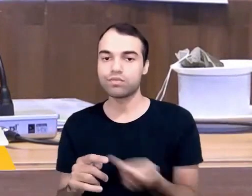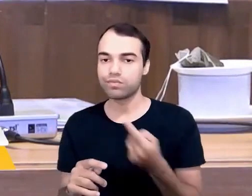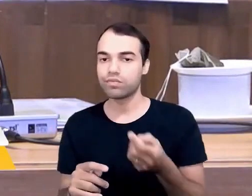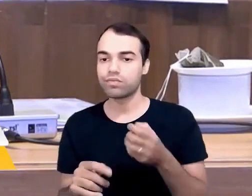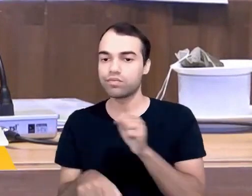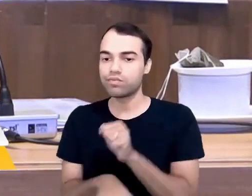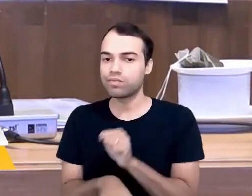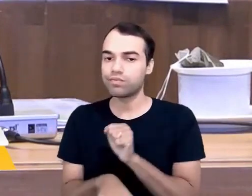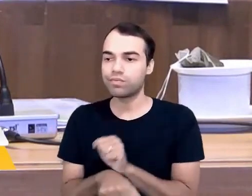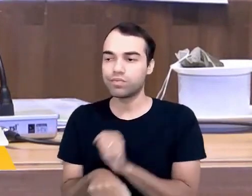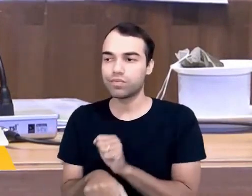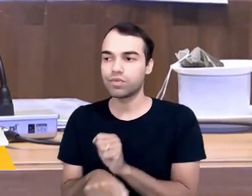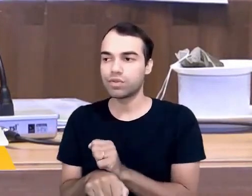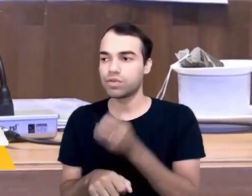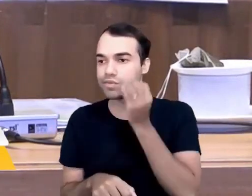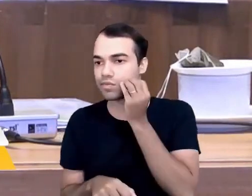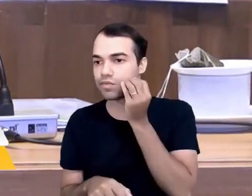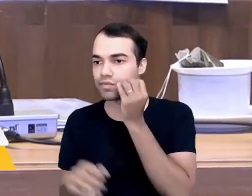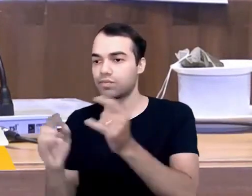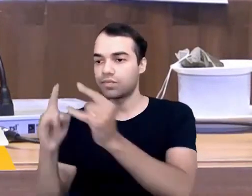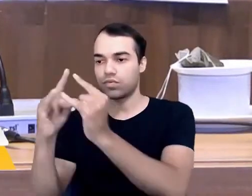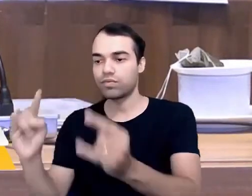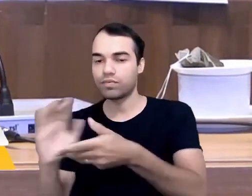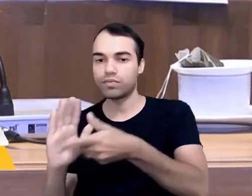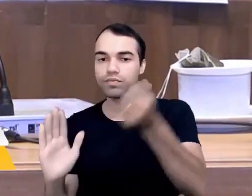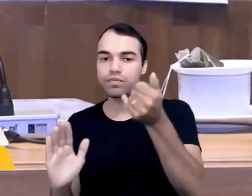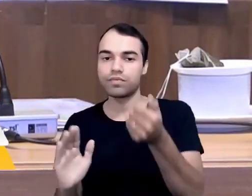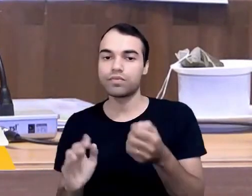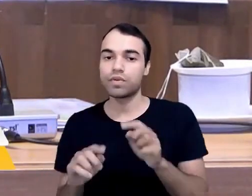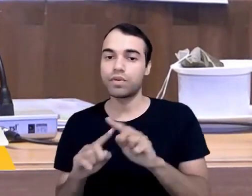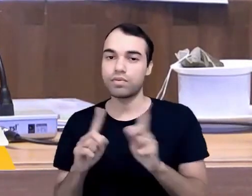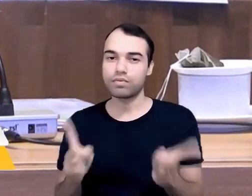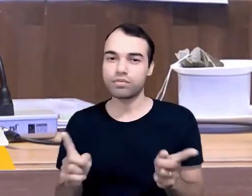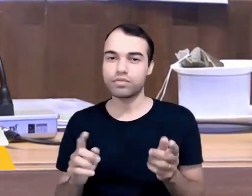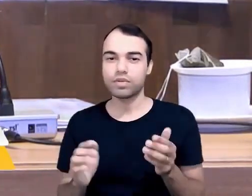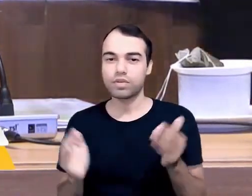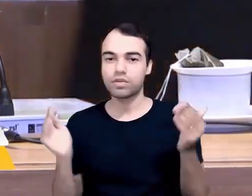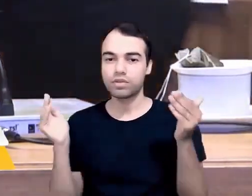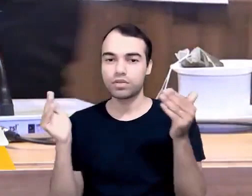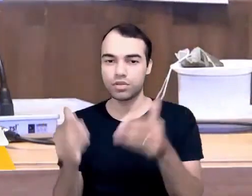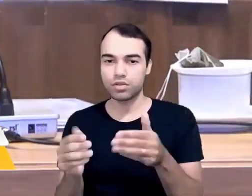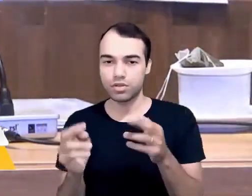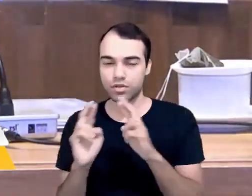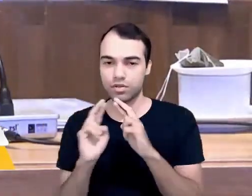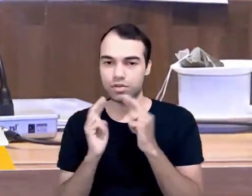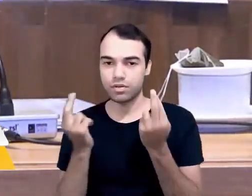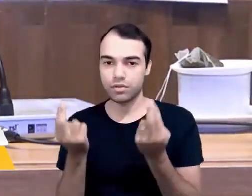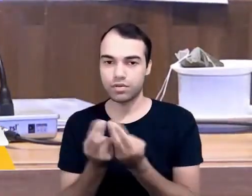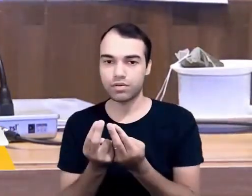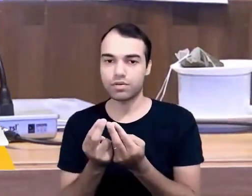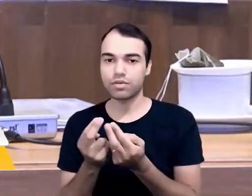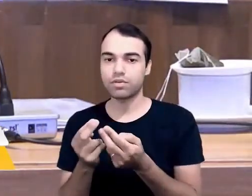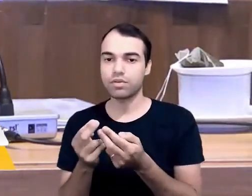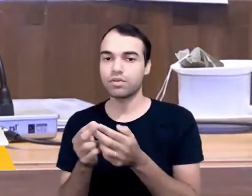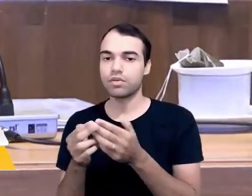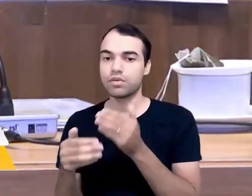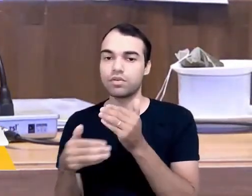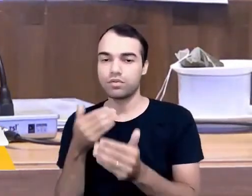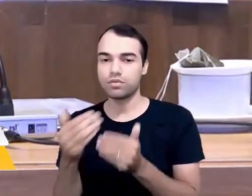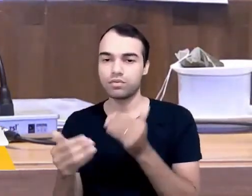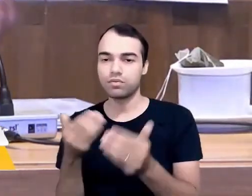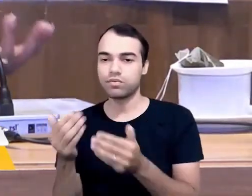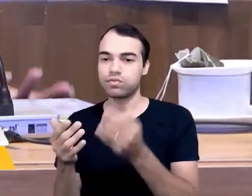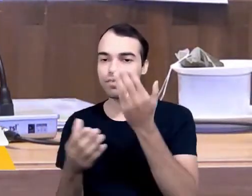do acampamento. Mas quando chegava nas reuniões, das tratativas para que fossem produzidos os protocolos, a